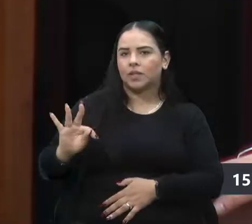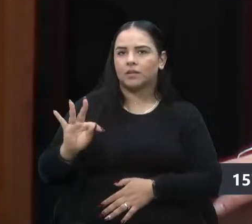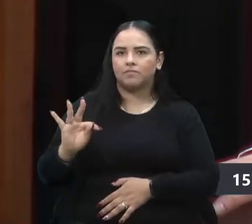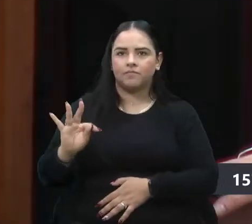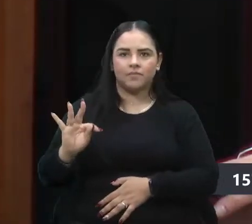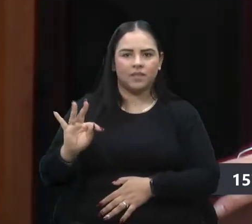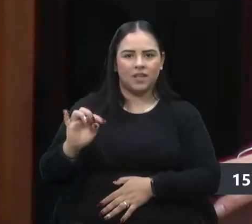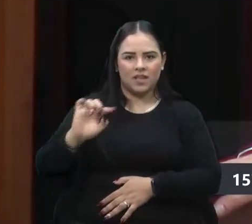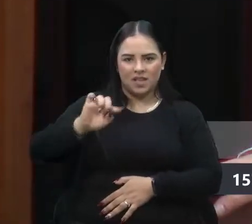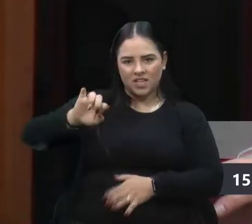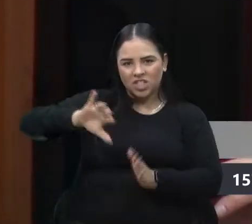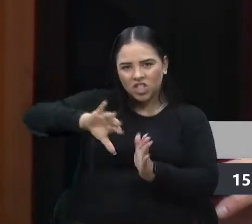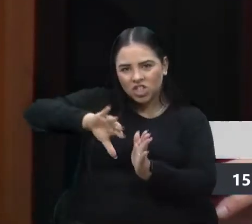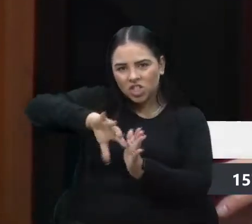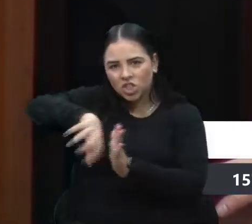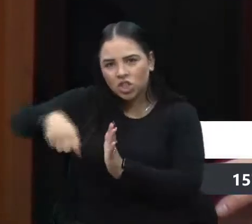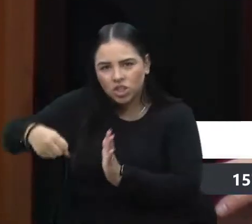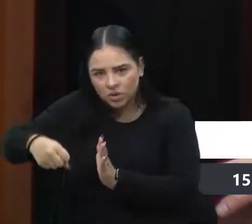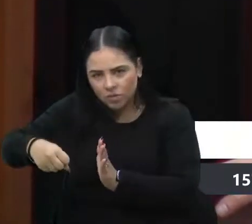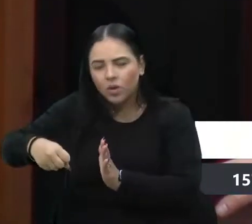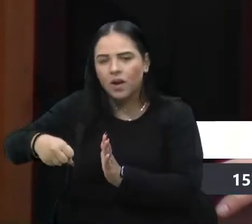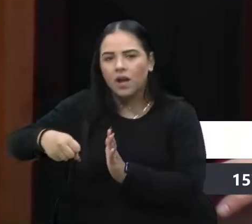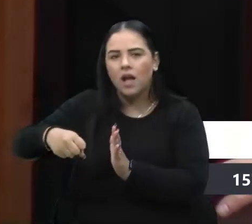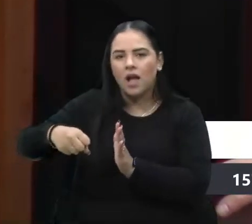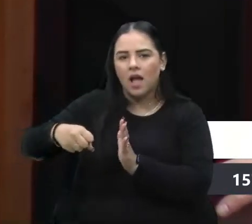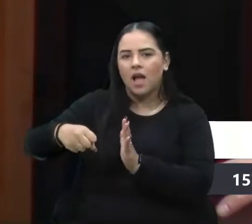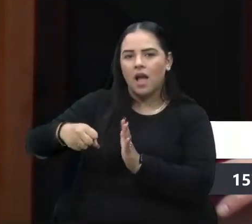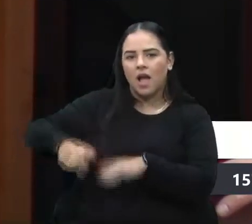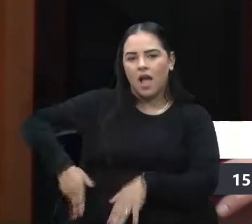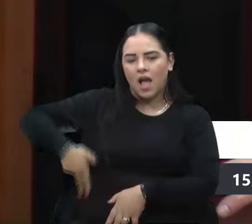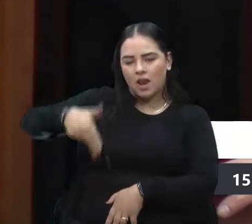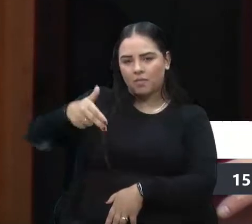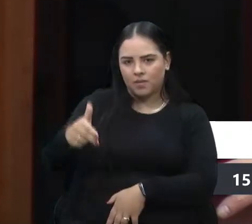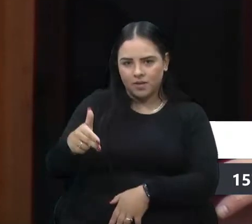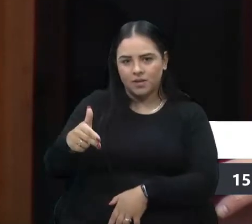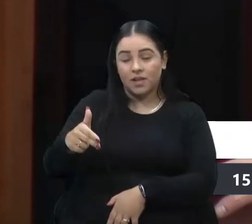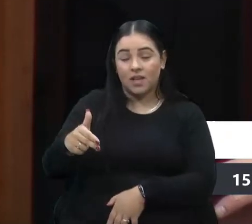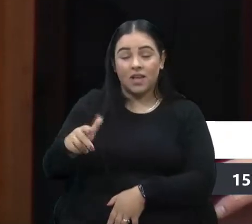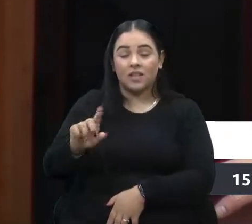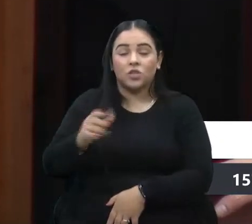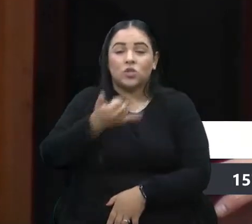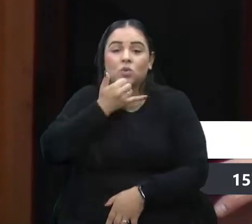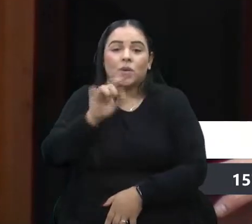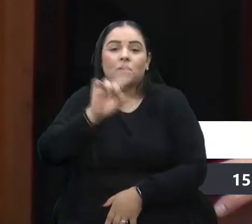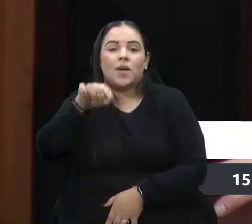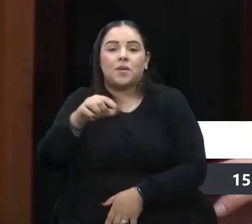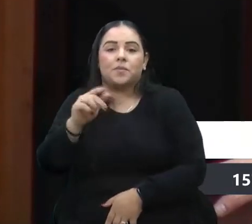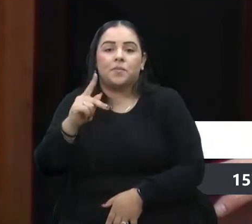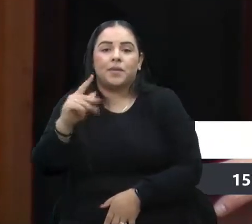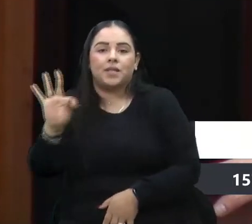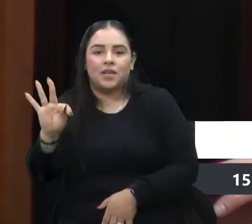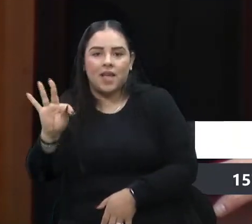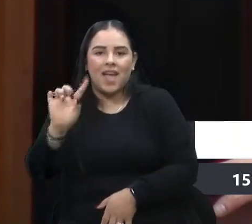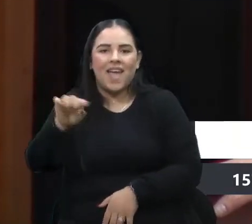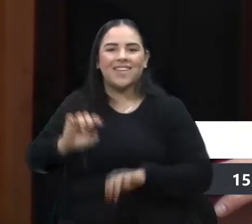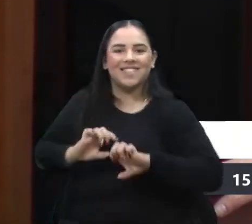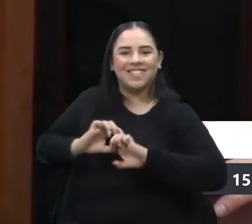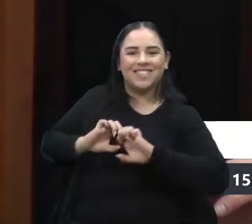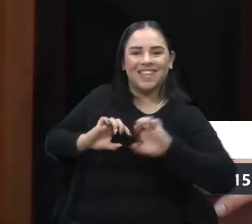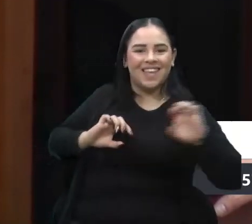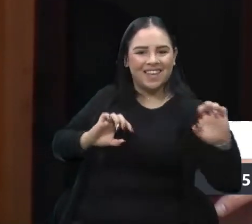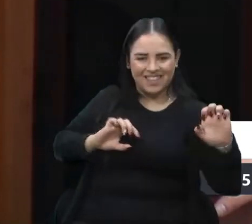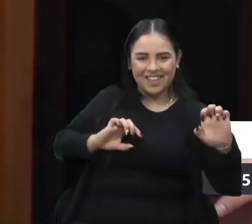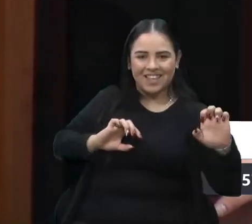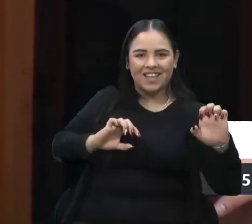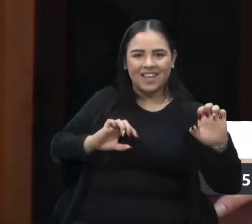eles tiram a arma da população né PT que eu digo não a esquerda desculpa a esquerda socialista domina